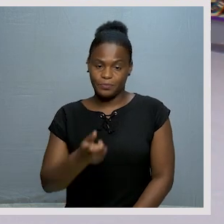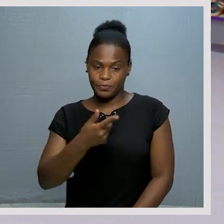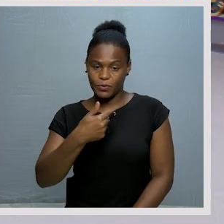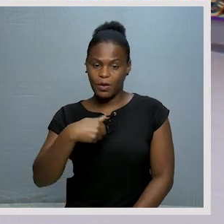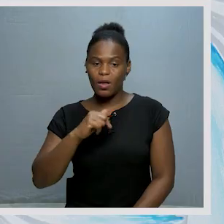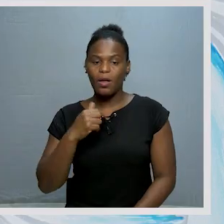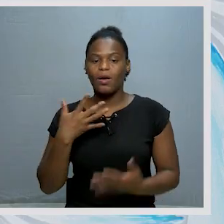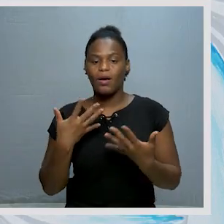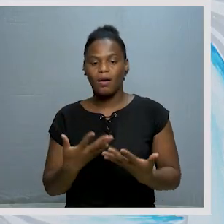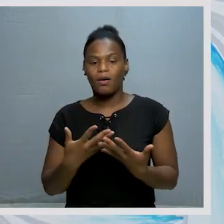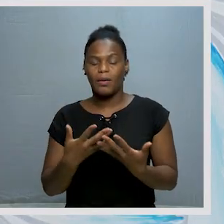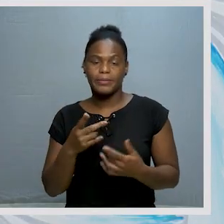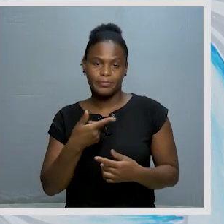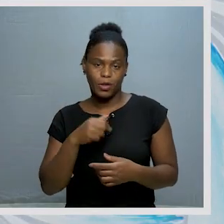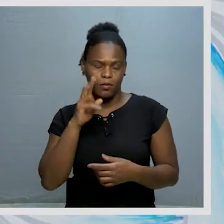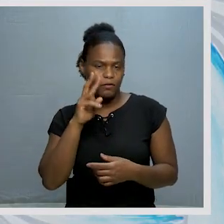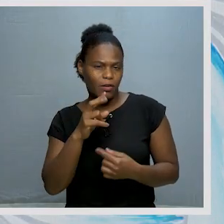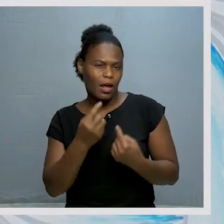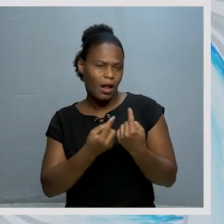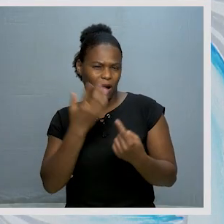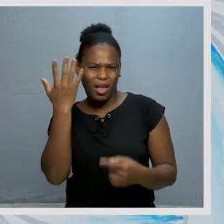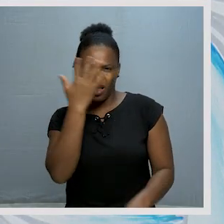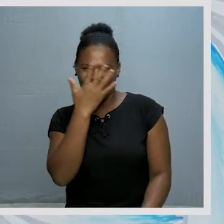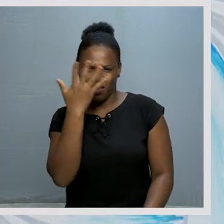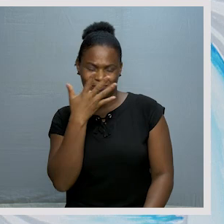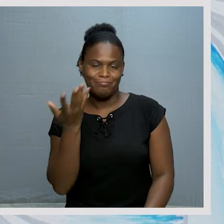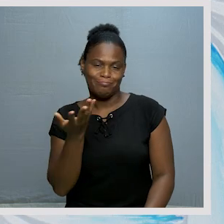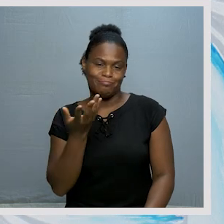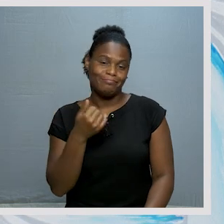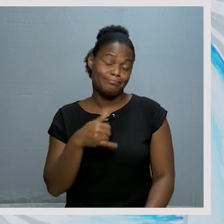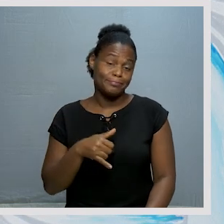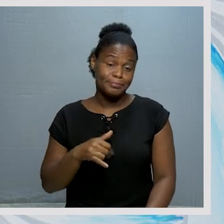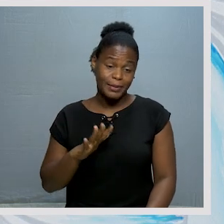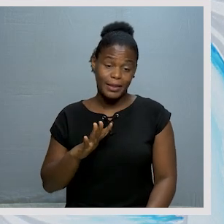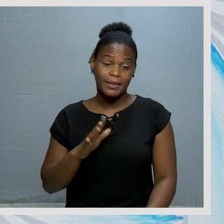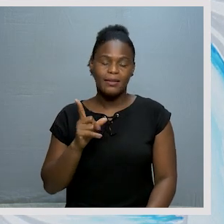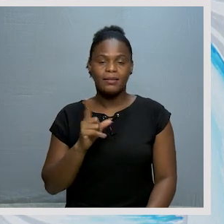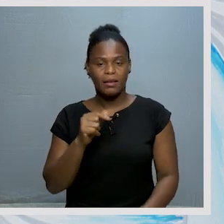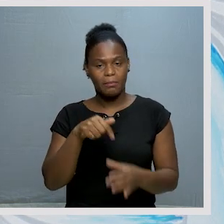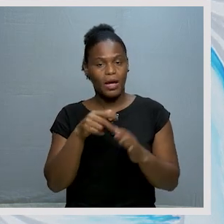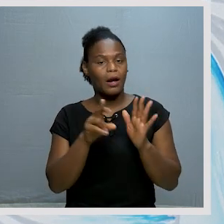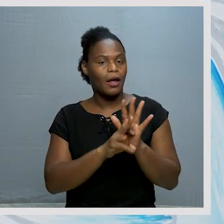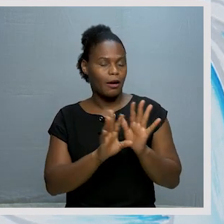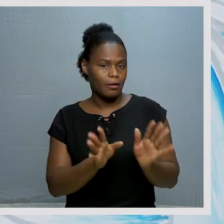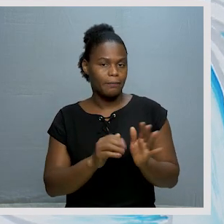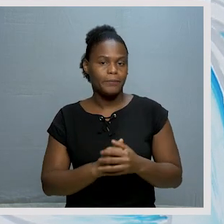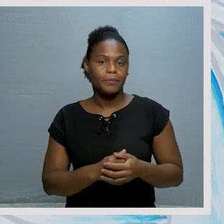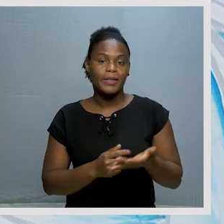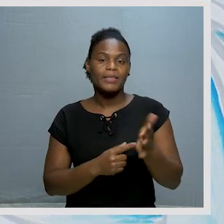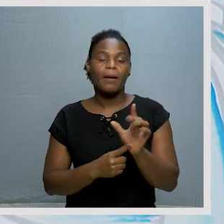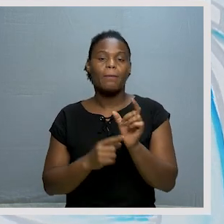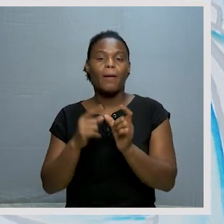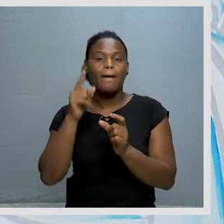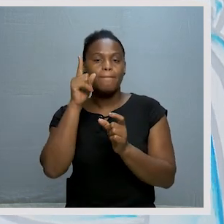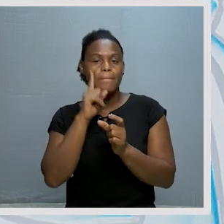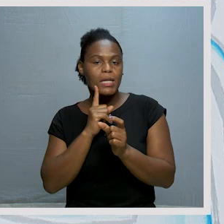Agora nós vamos ver algo assim, meio estranho, mas também faz parte dessas regras, que é a